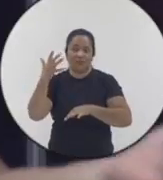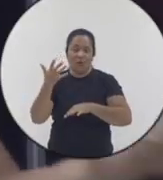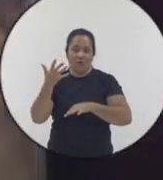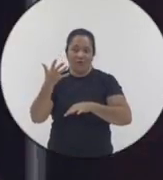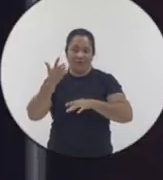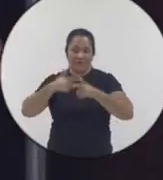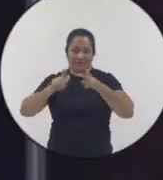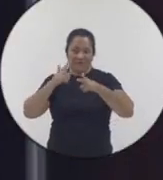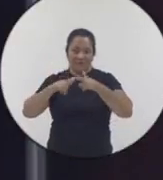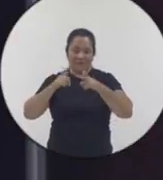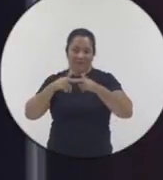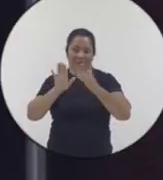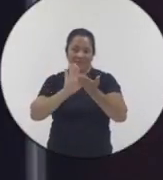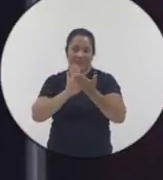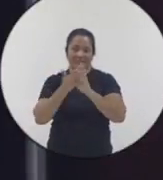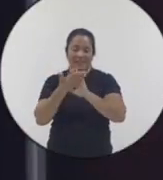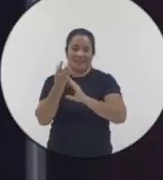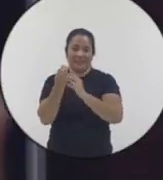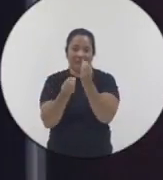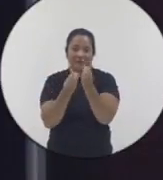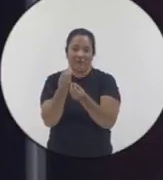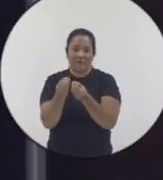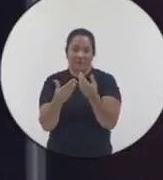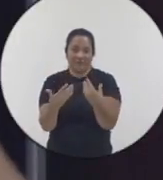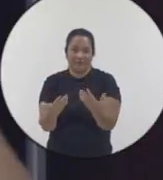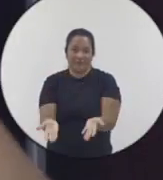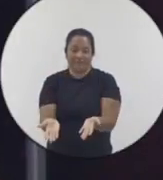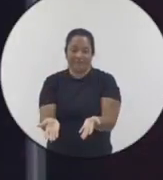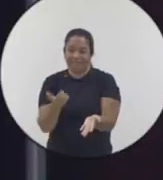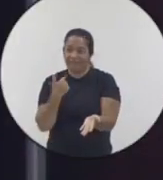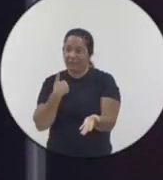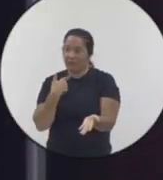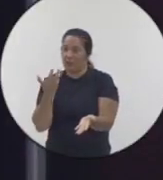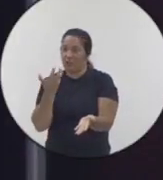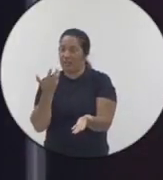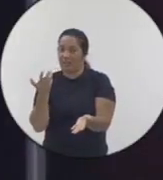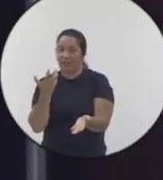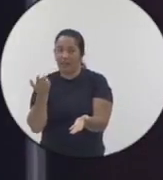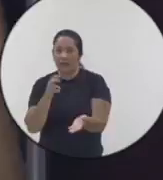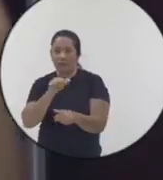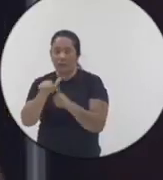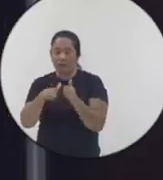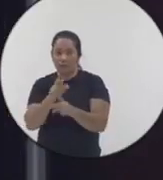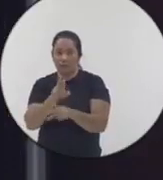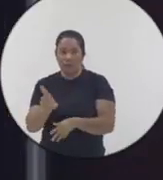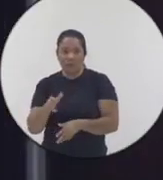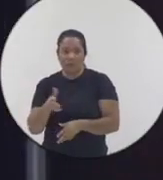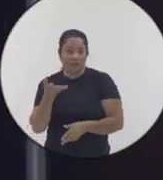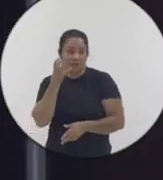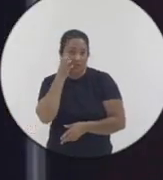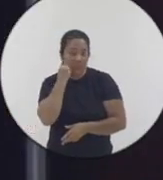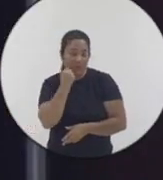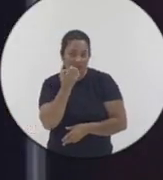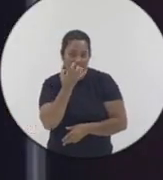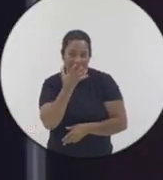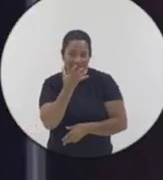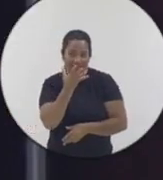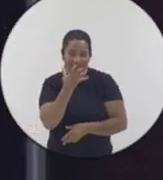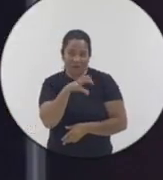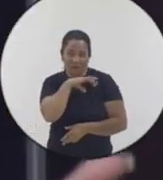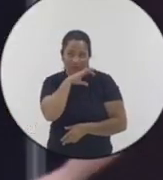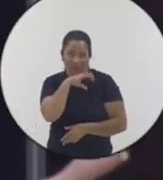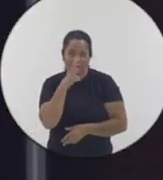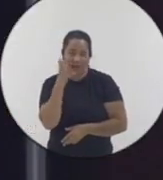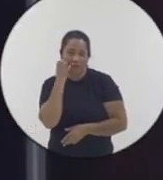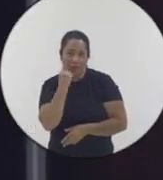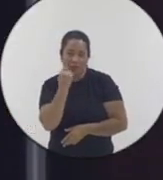é a gente nesse mundo sem não ter um nome, né? A gente adota um animal com carinho, que não é menos do que a gente, mas até um animal tem direito de ter